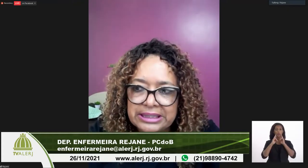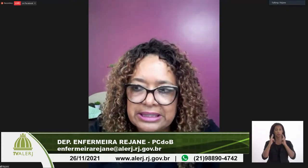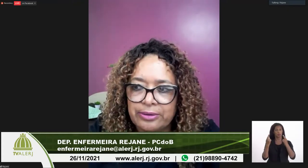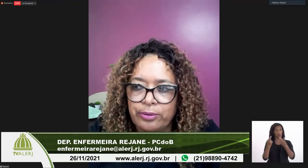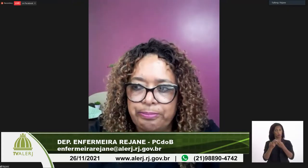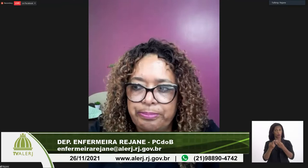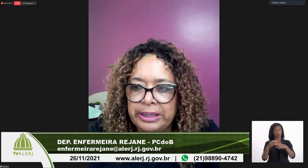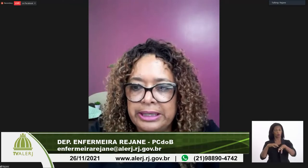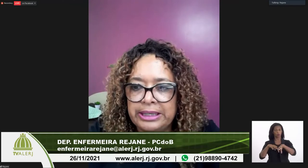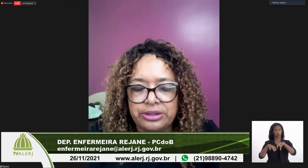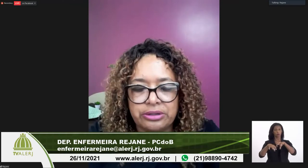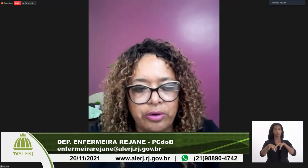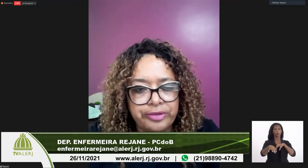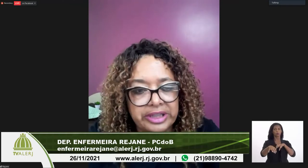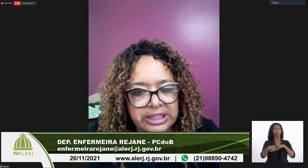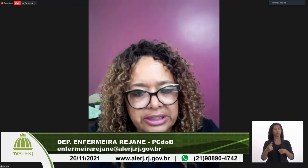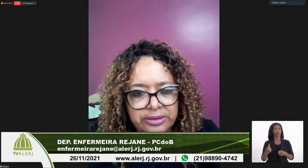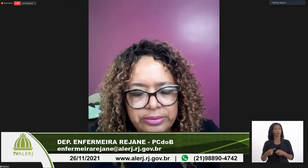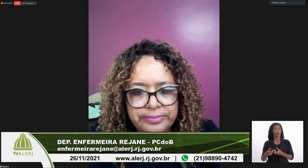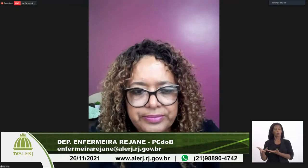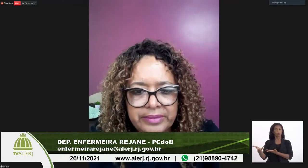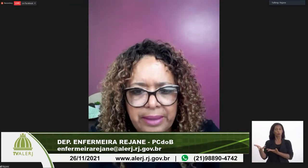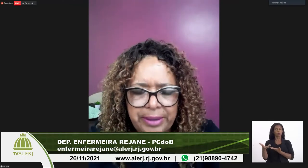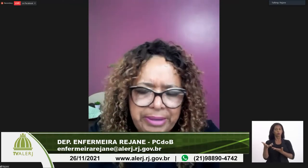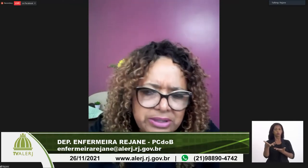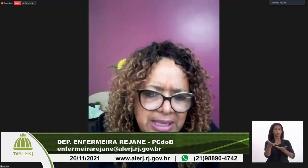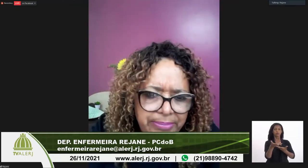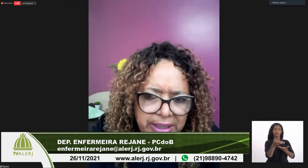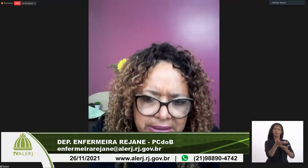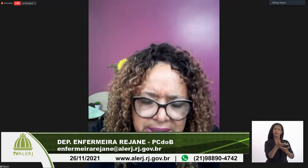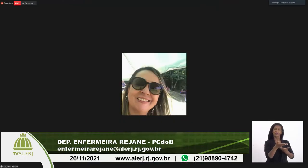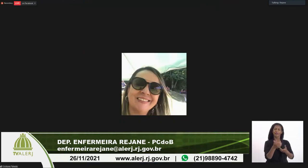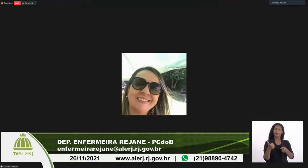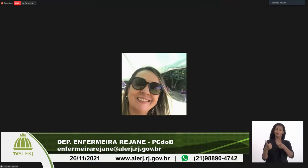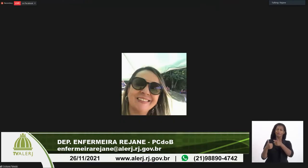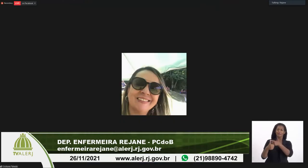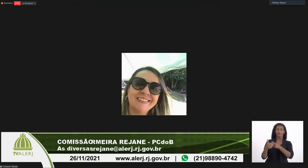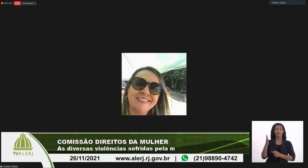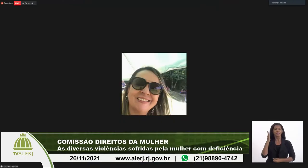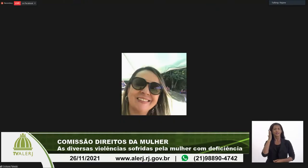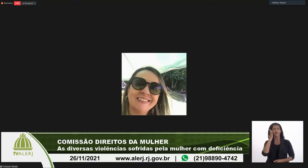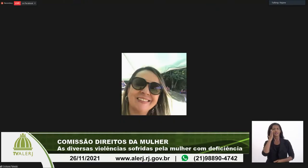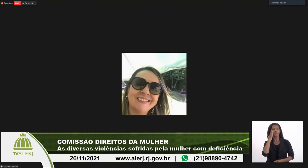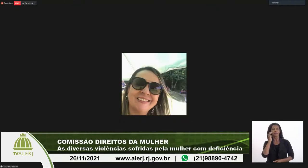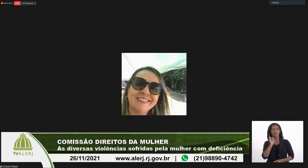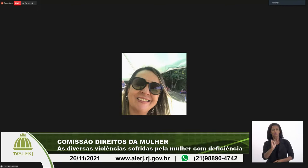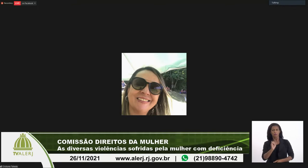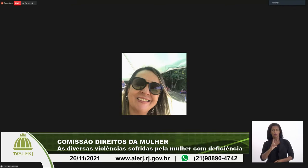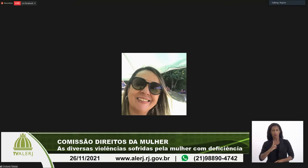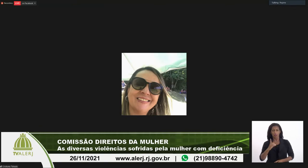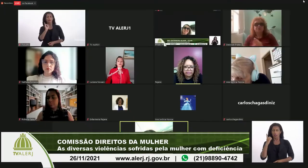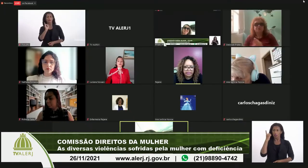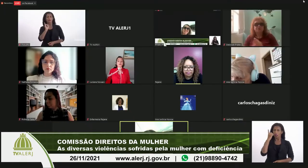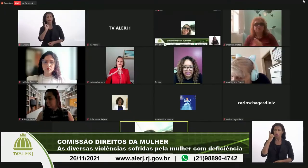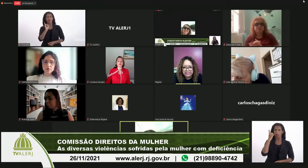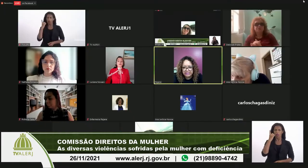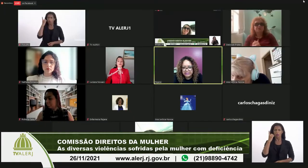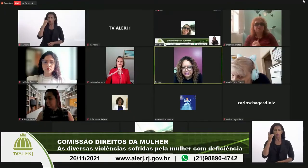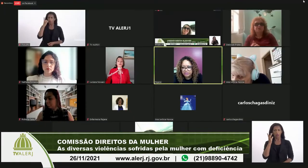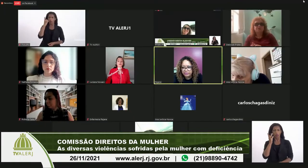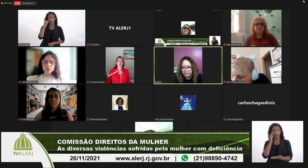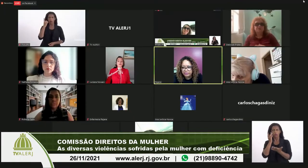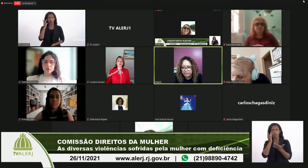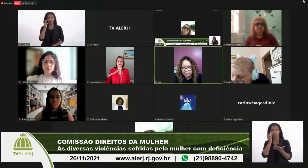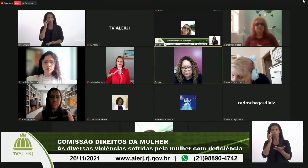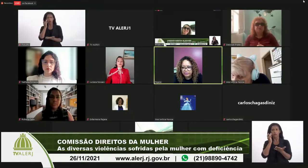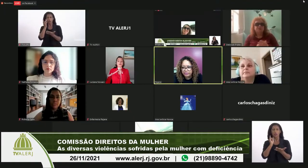convidando. Primeiro, saber se tem alguma deputada ou deputado aqui presente, se